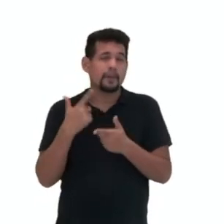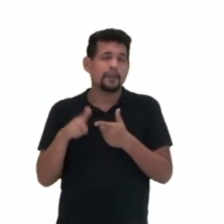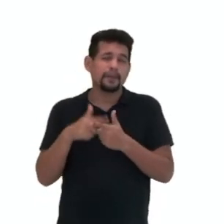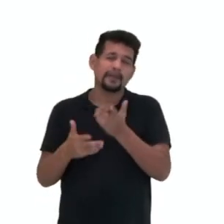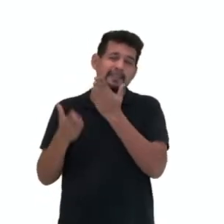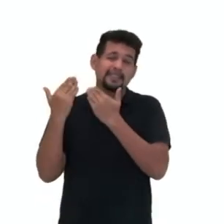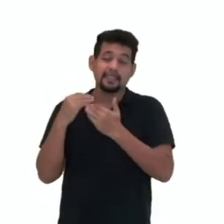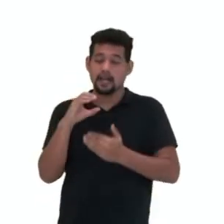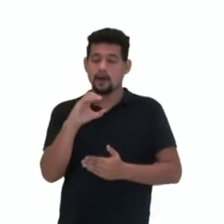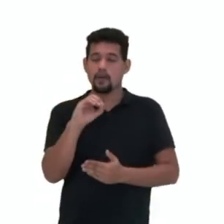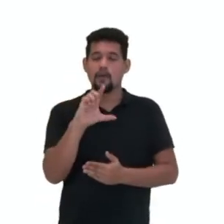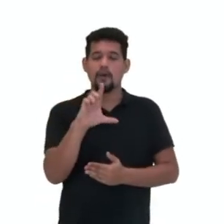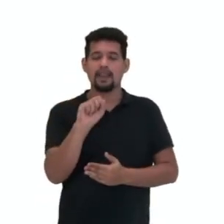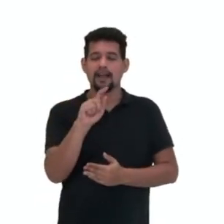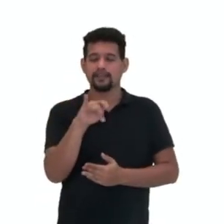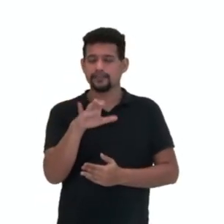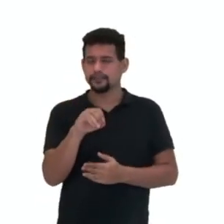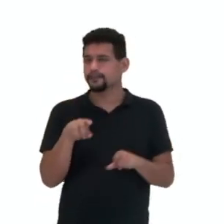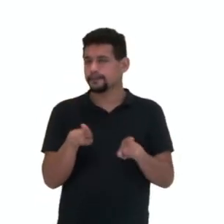no colágeno, né,